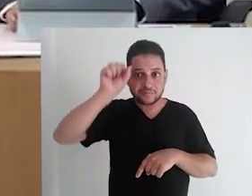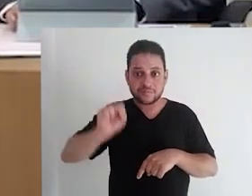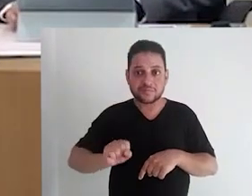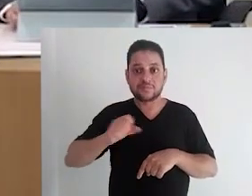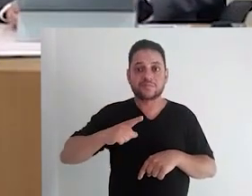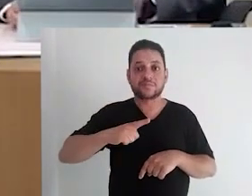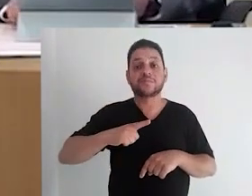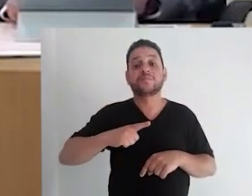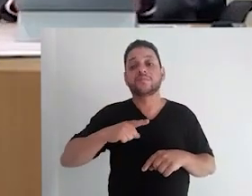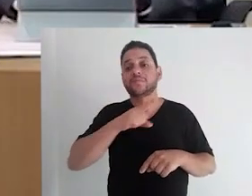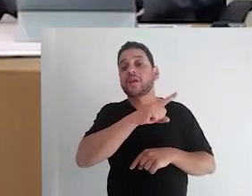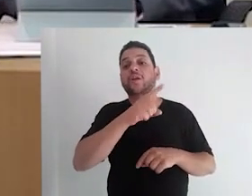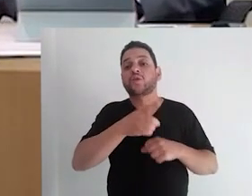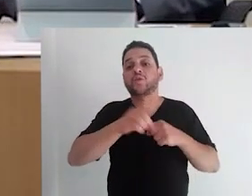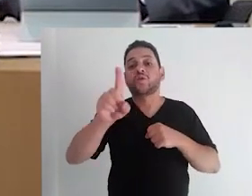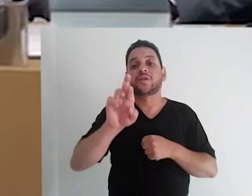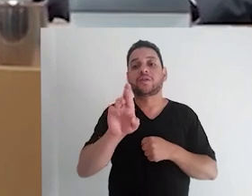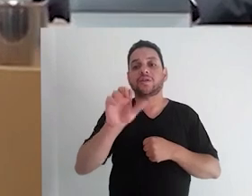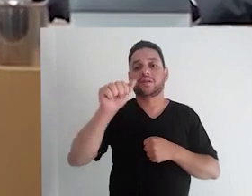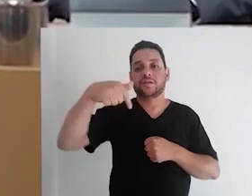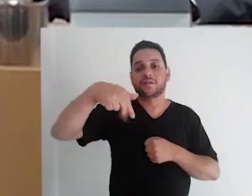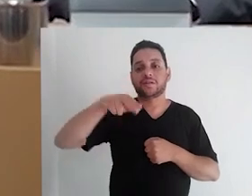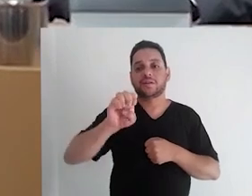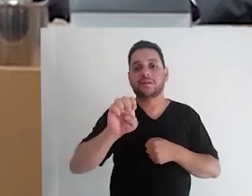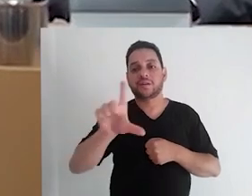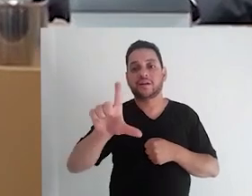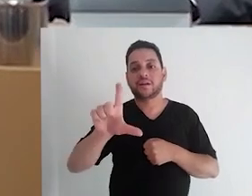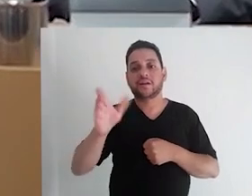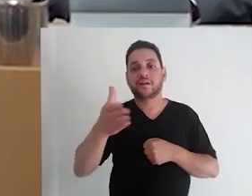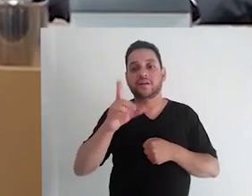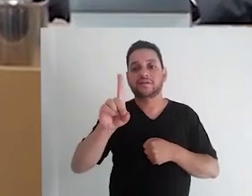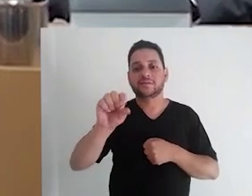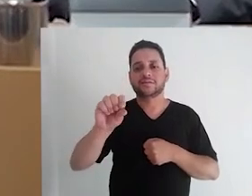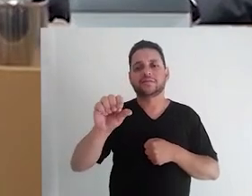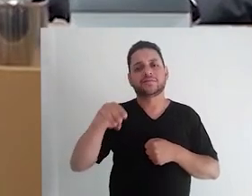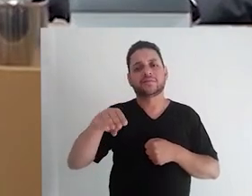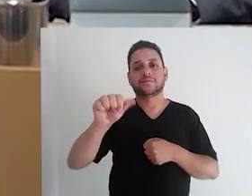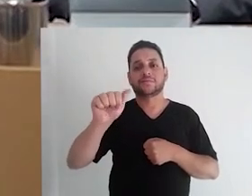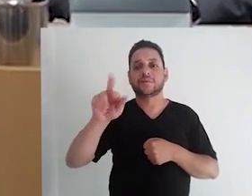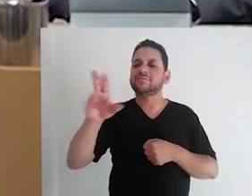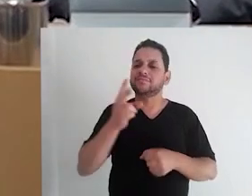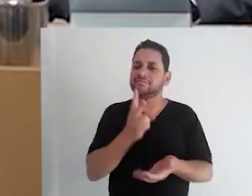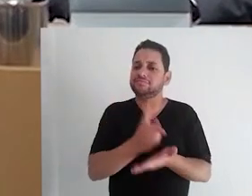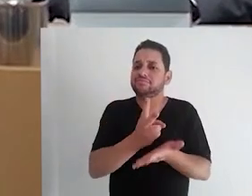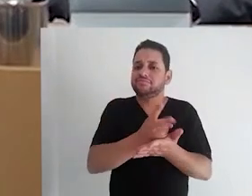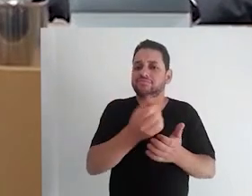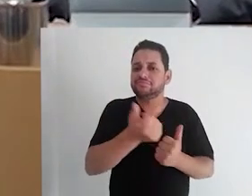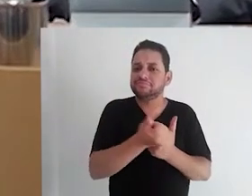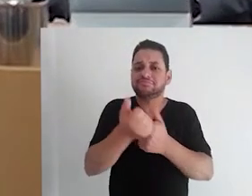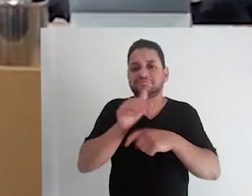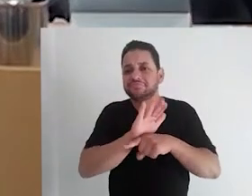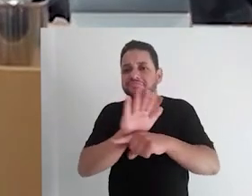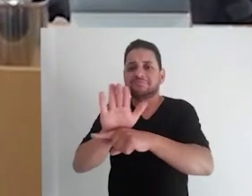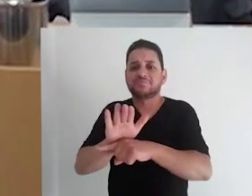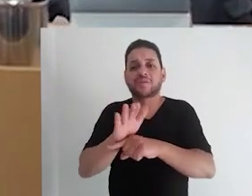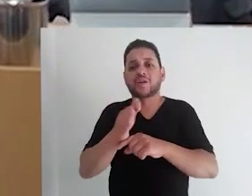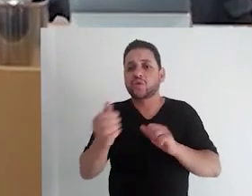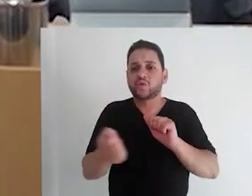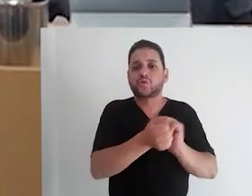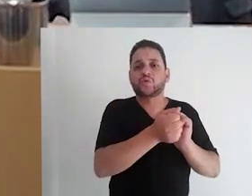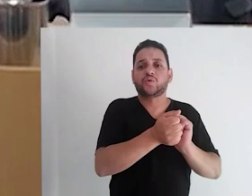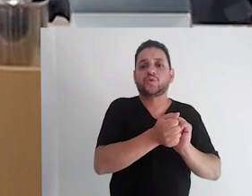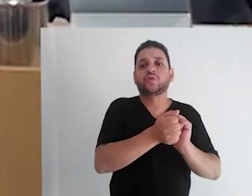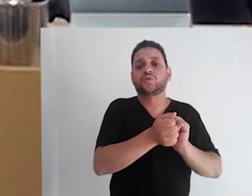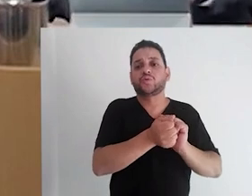Raquel do Amaral, que sempre nos dando apoio ao lado do doutor Fernando Nardoni, e